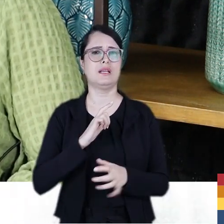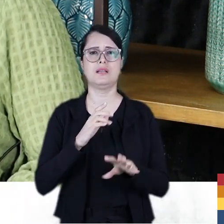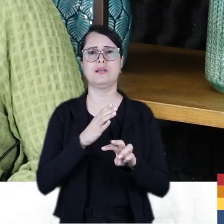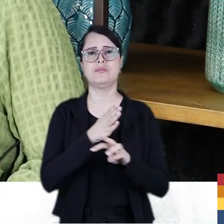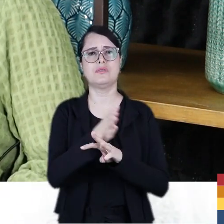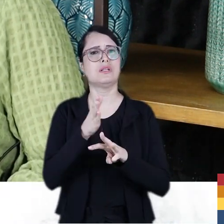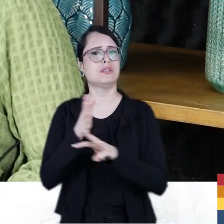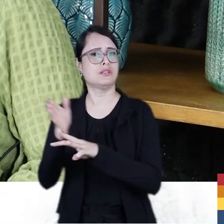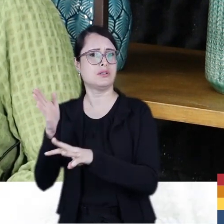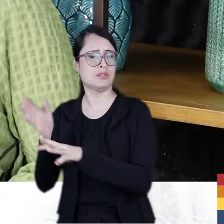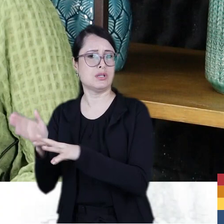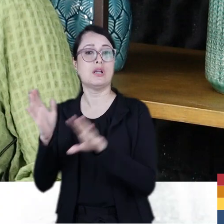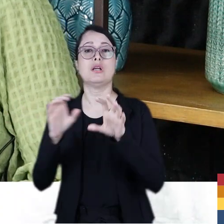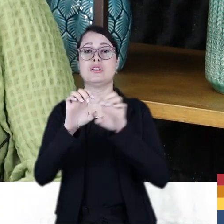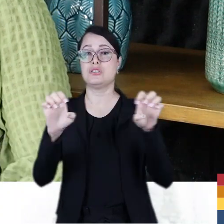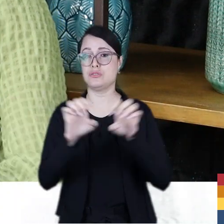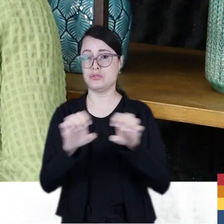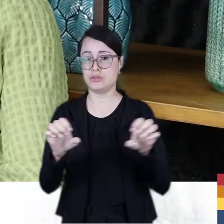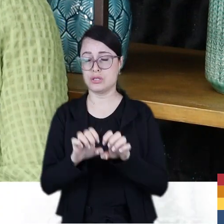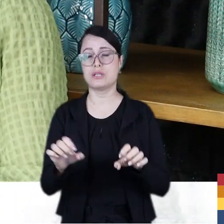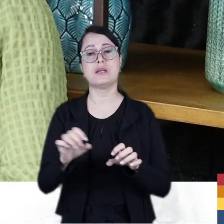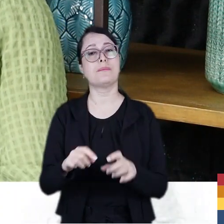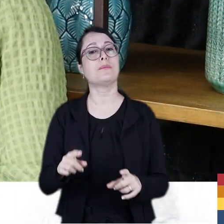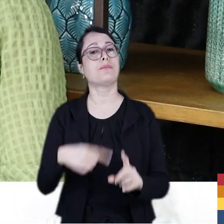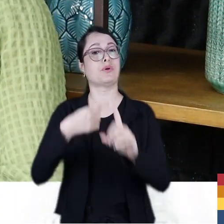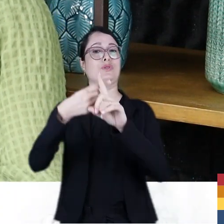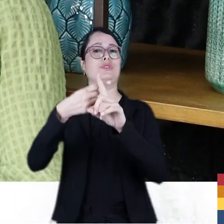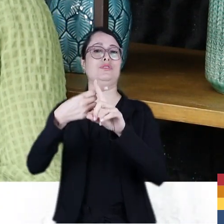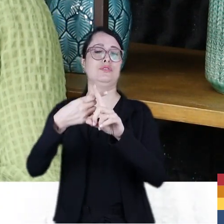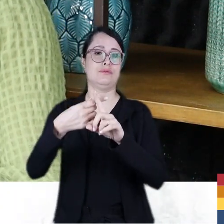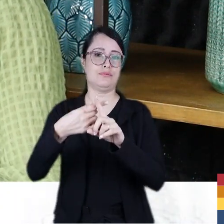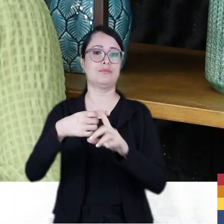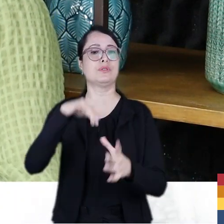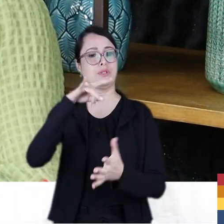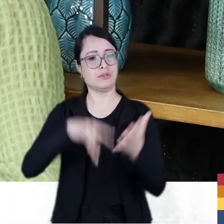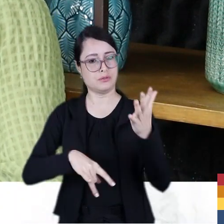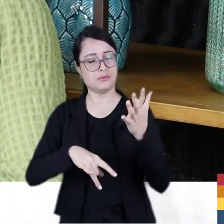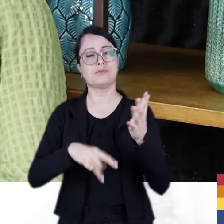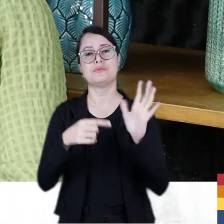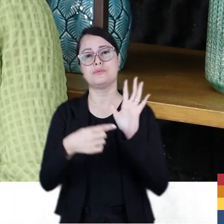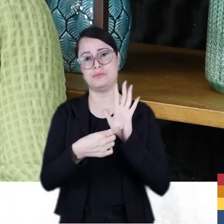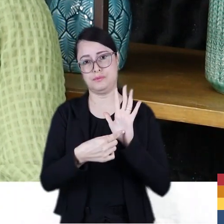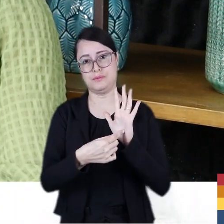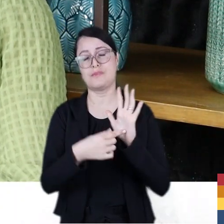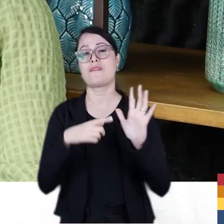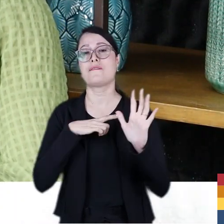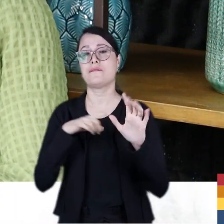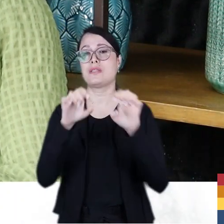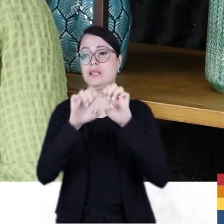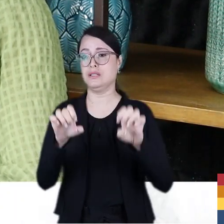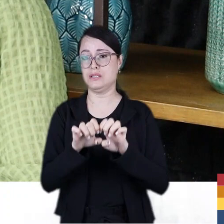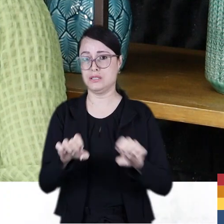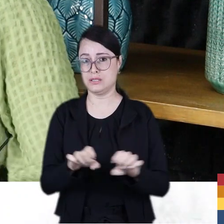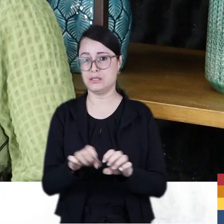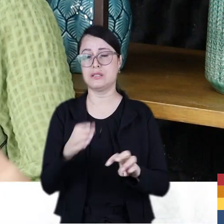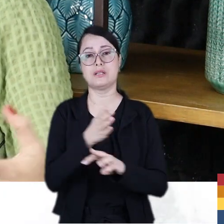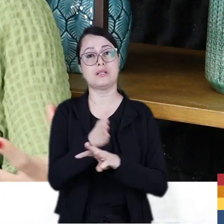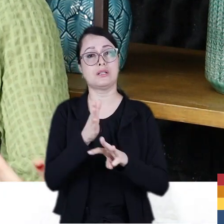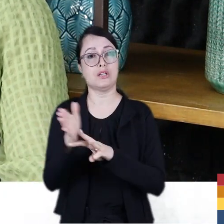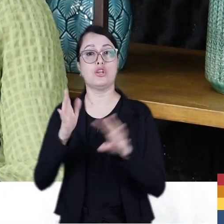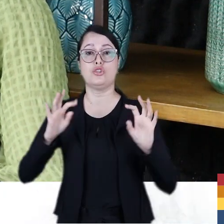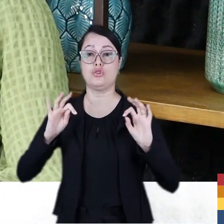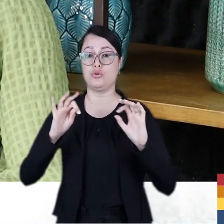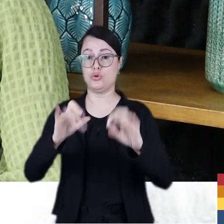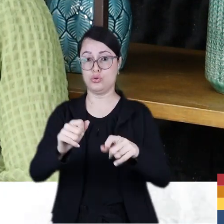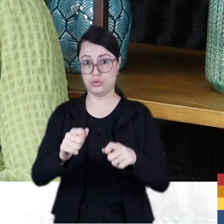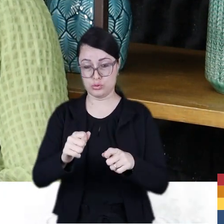anteriormente, né, do macrotema, ali, a exemplo, a gente tem o macrotema aí de diversidade e identidade, né, onde é possível